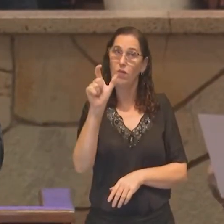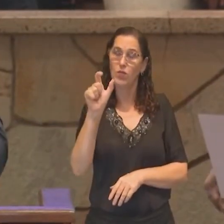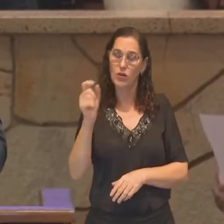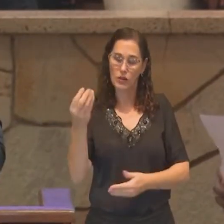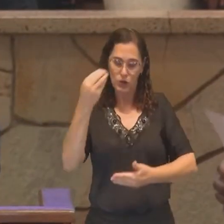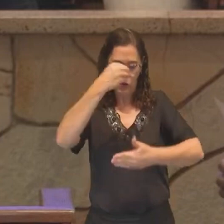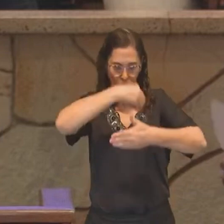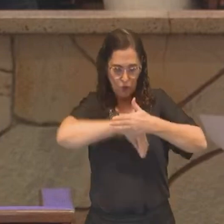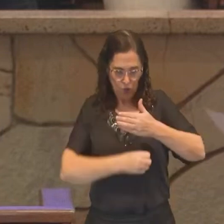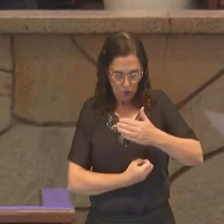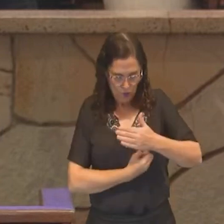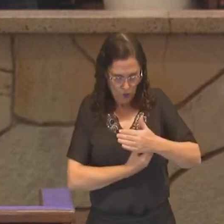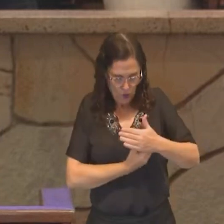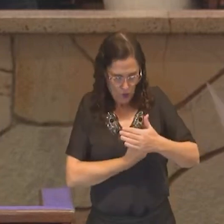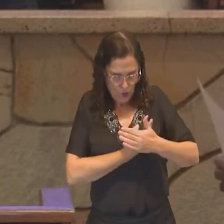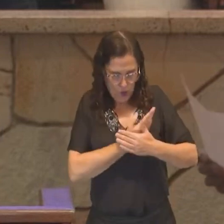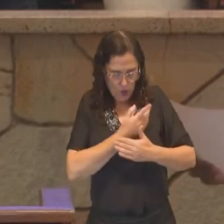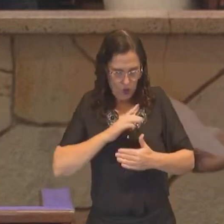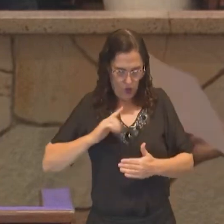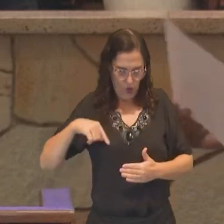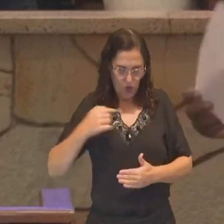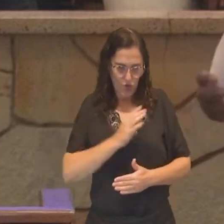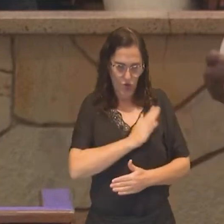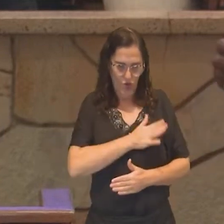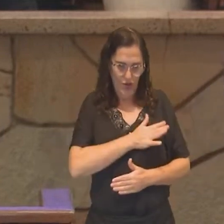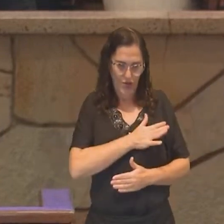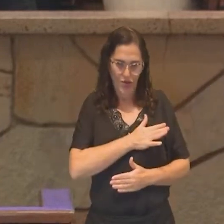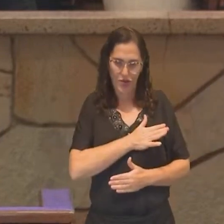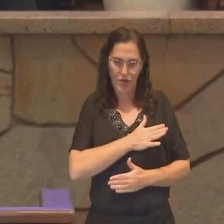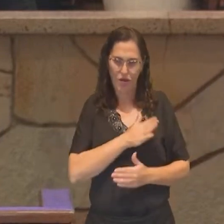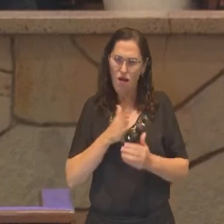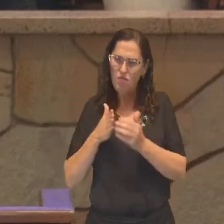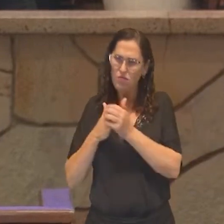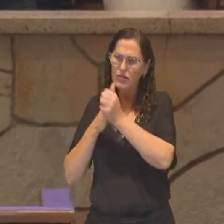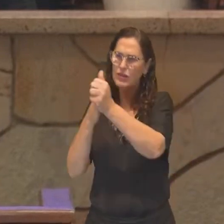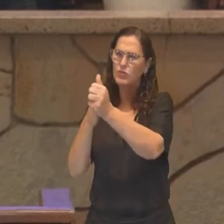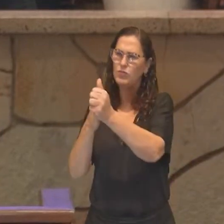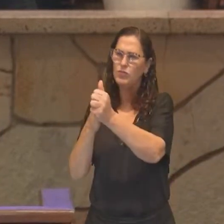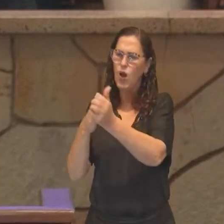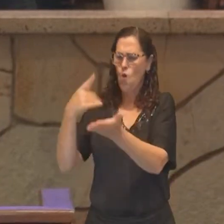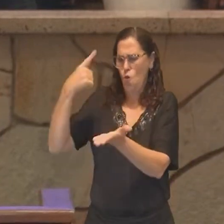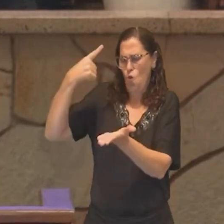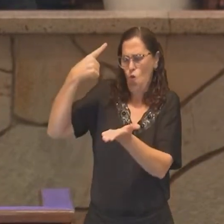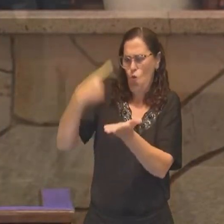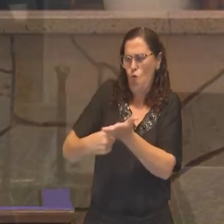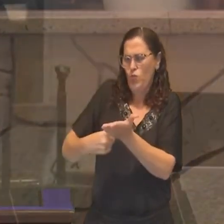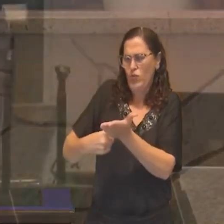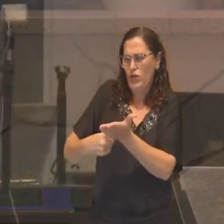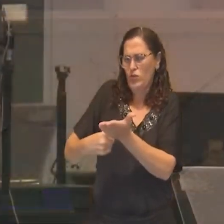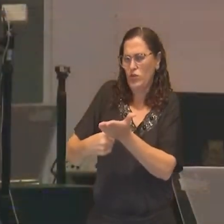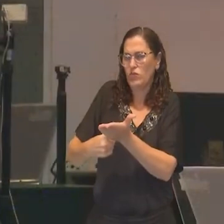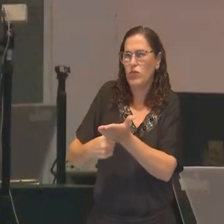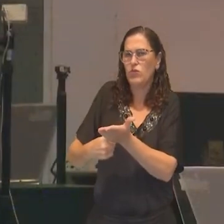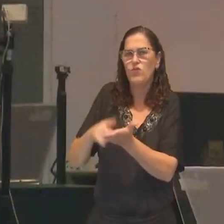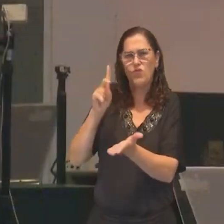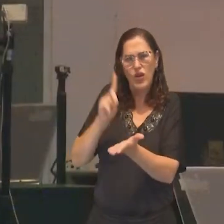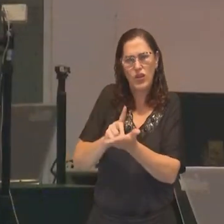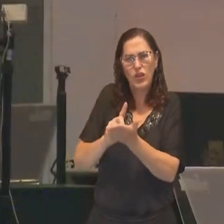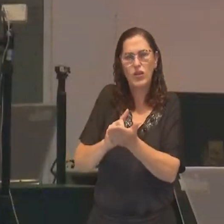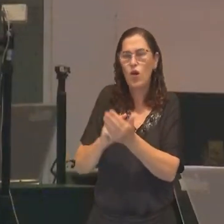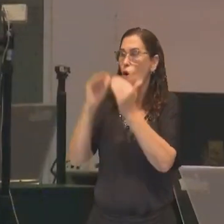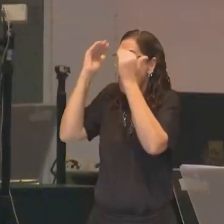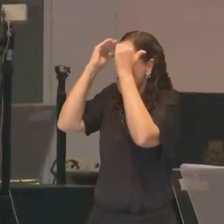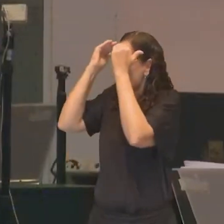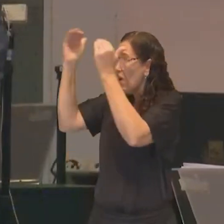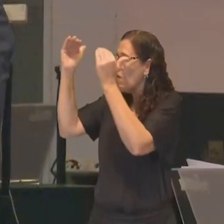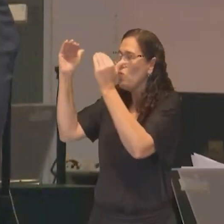crescer e florescer em nosso coração, nos levando a um comprometimento maior, nos levando a um